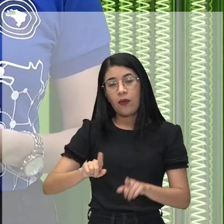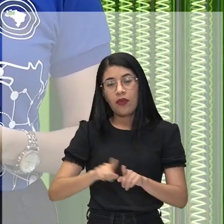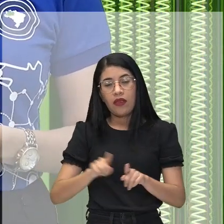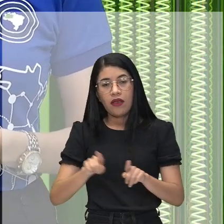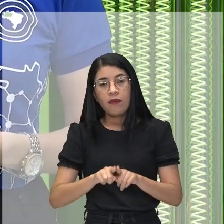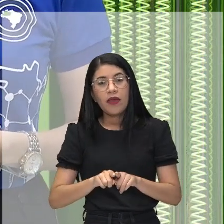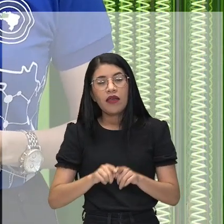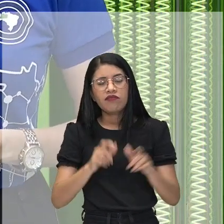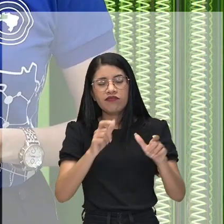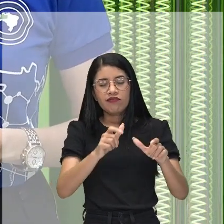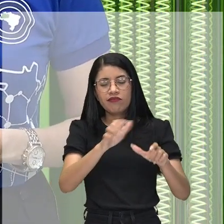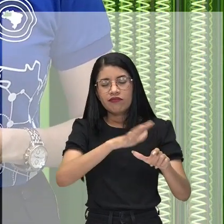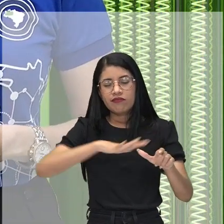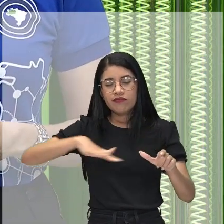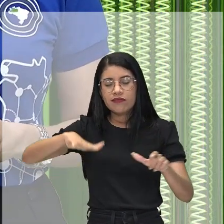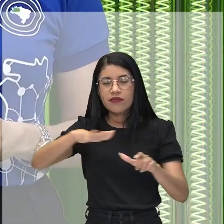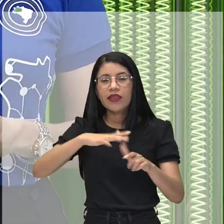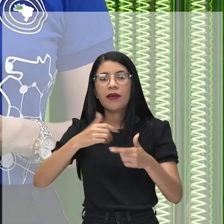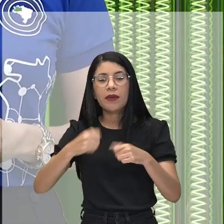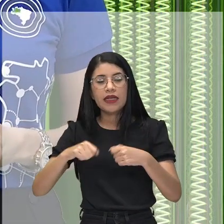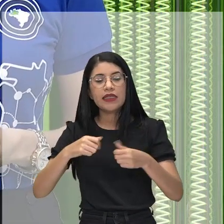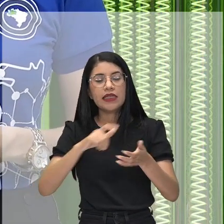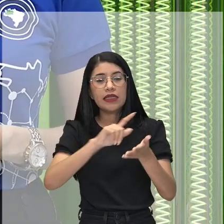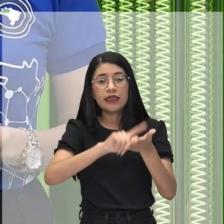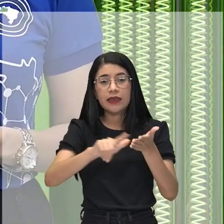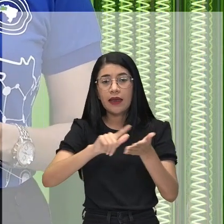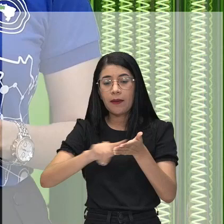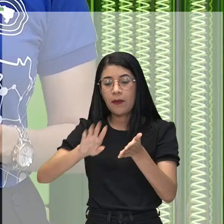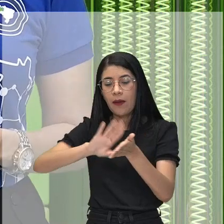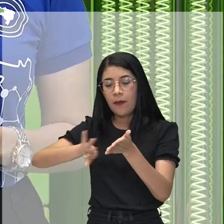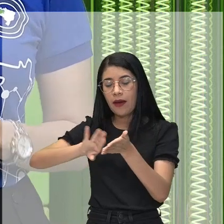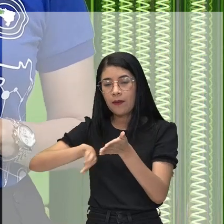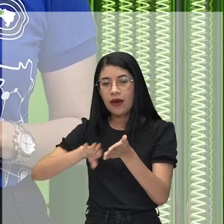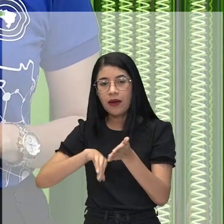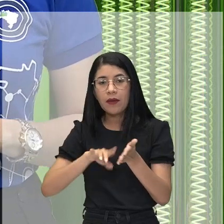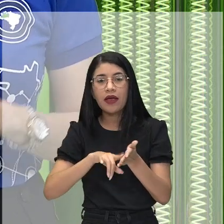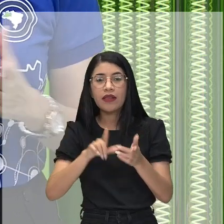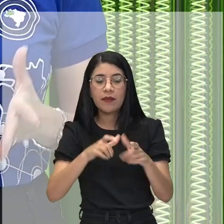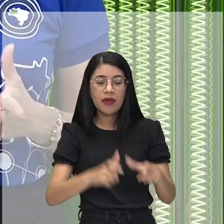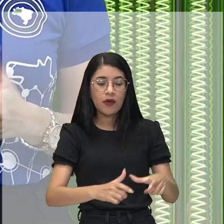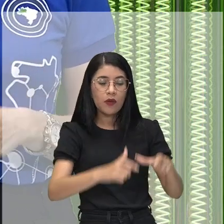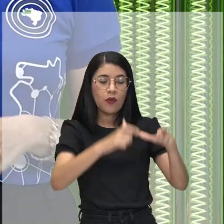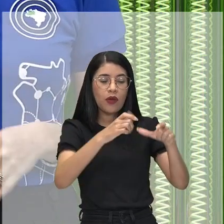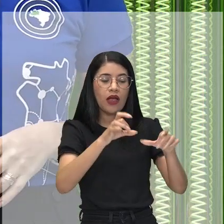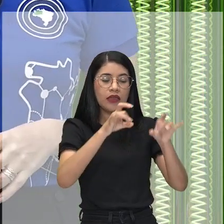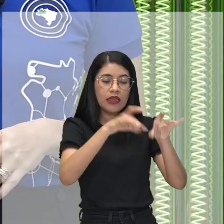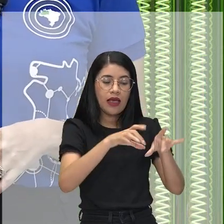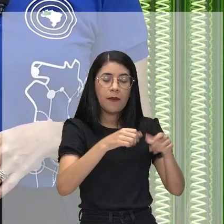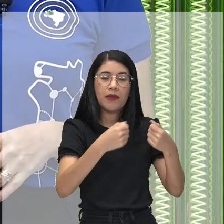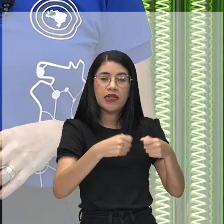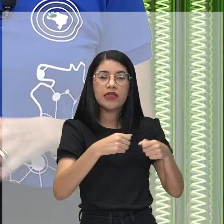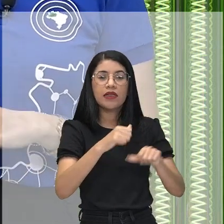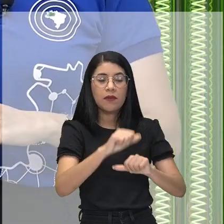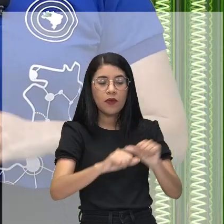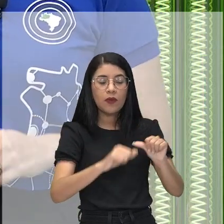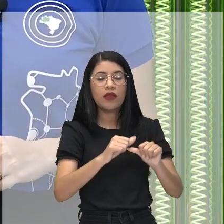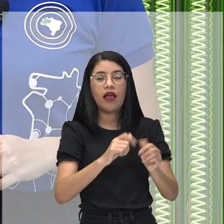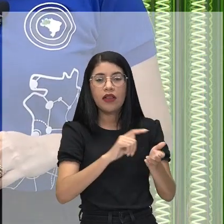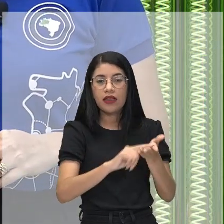quintais e jardins deve ser removida e os depósitos de lixo devem ser limpos. Então, essas são